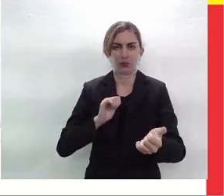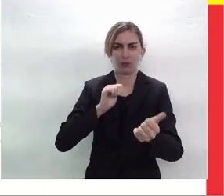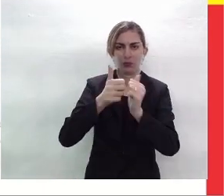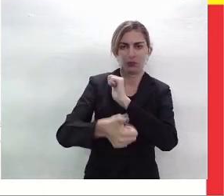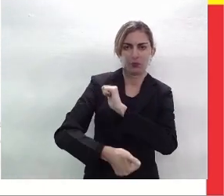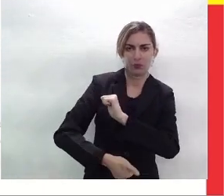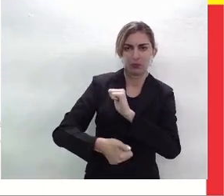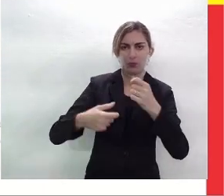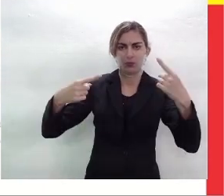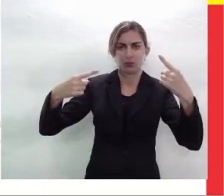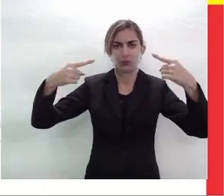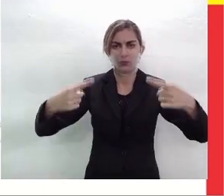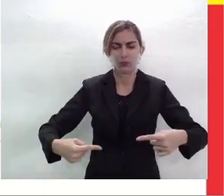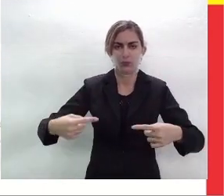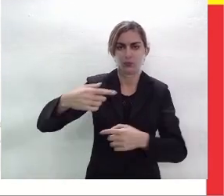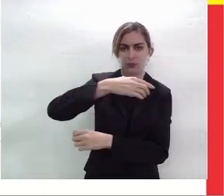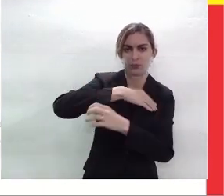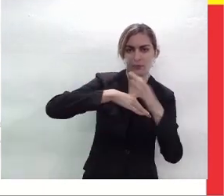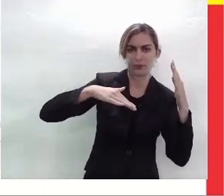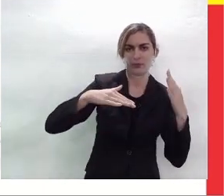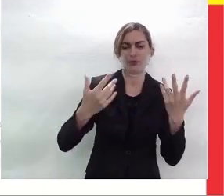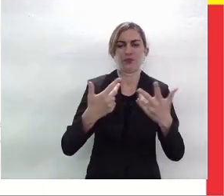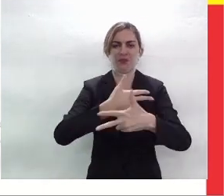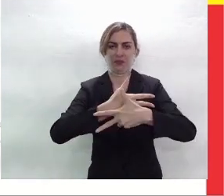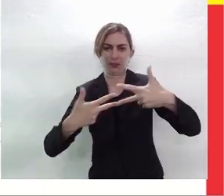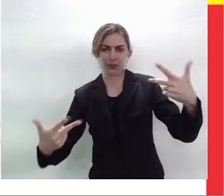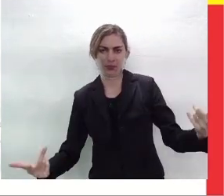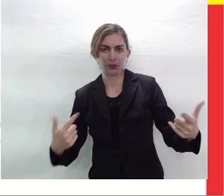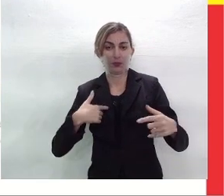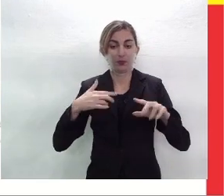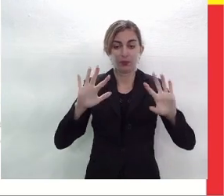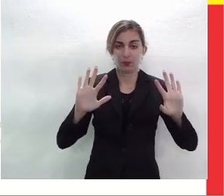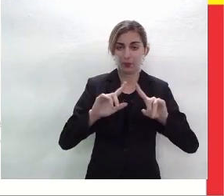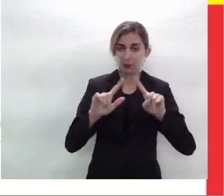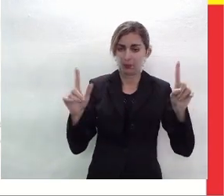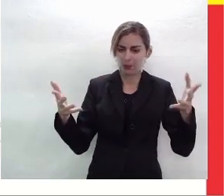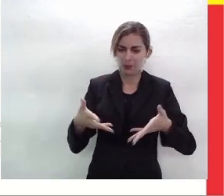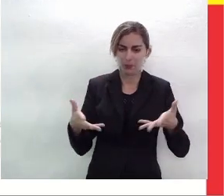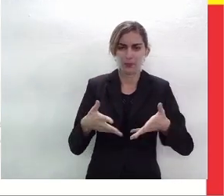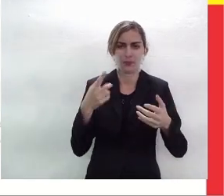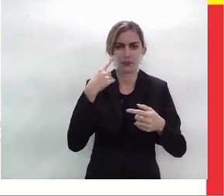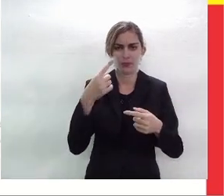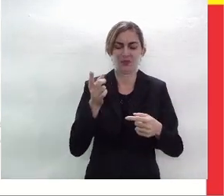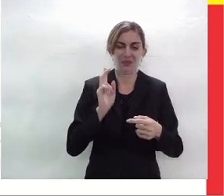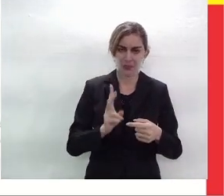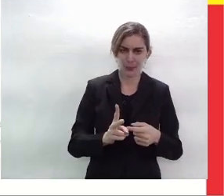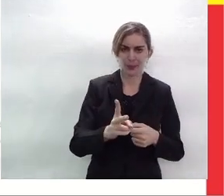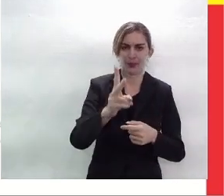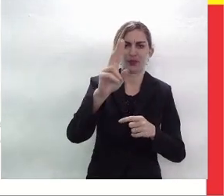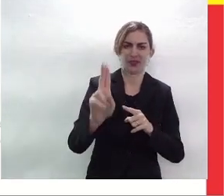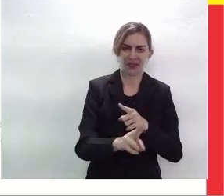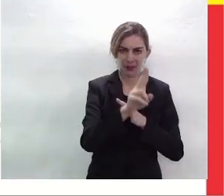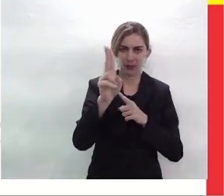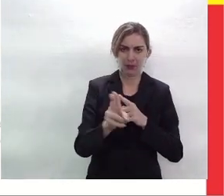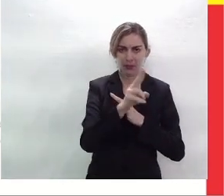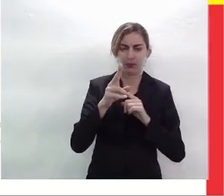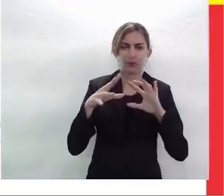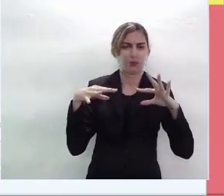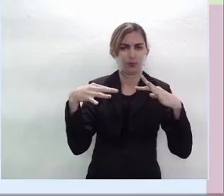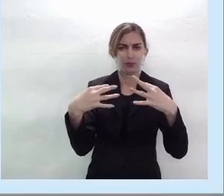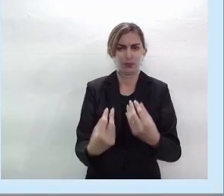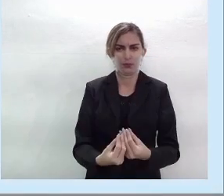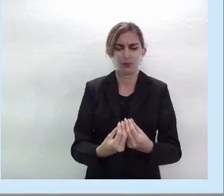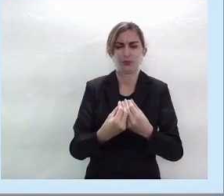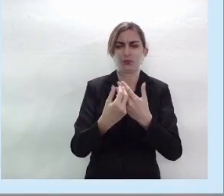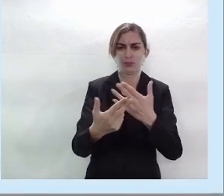de combate e as artes marciais, mas que nesse momento a gente não ia ver, a gente continua utilizando para